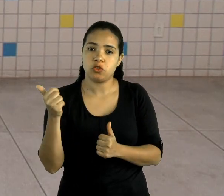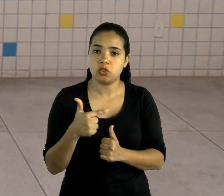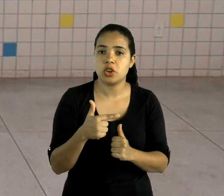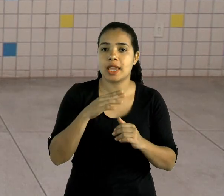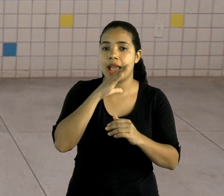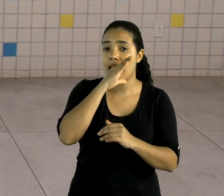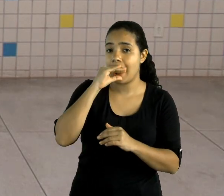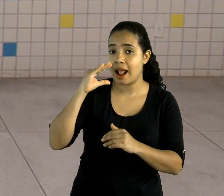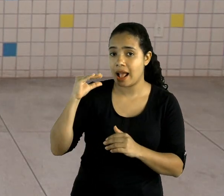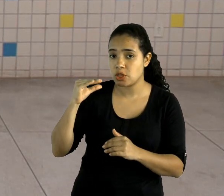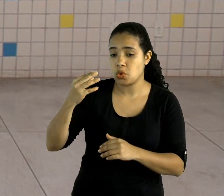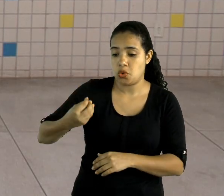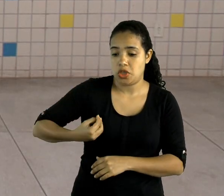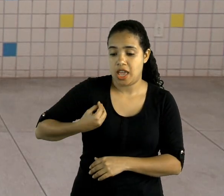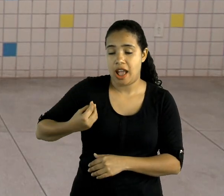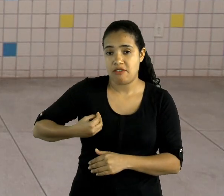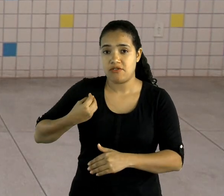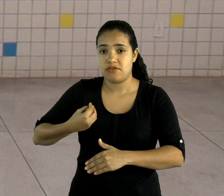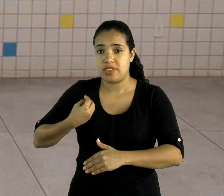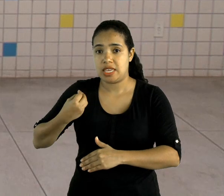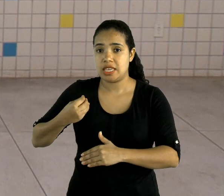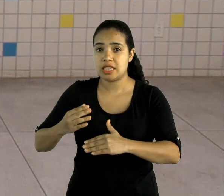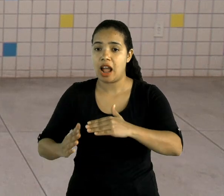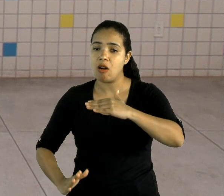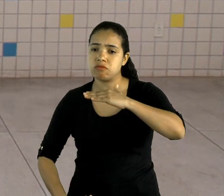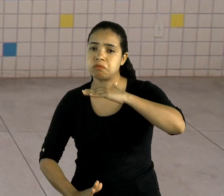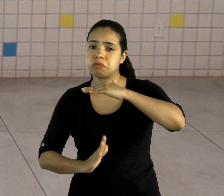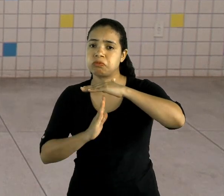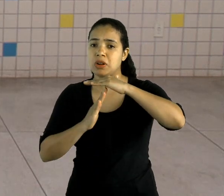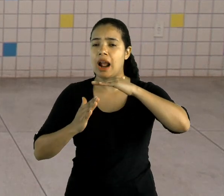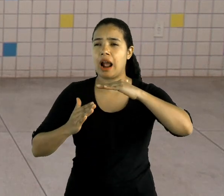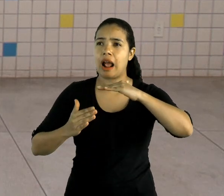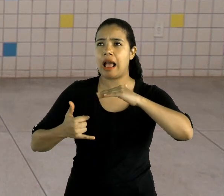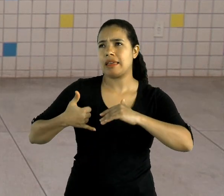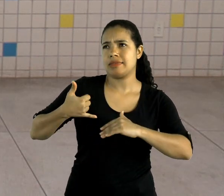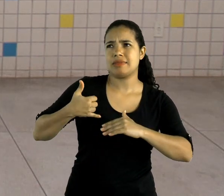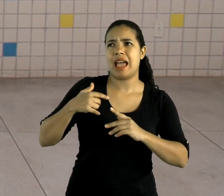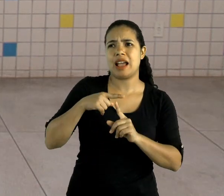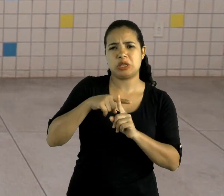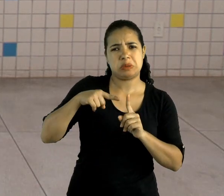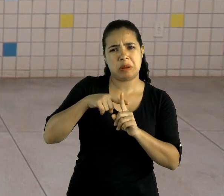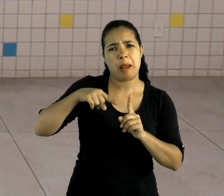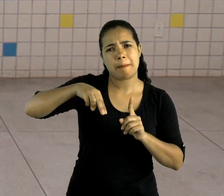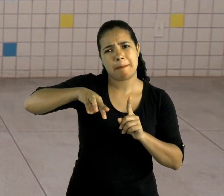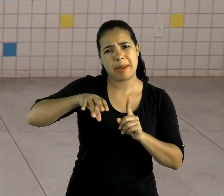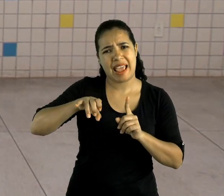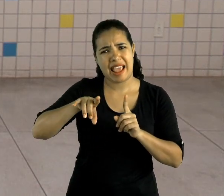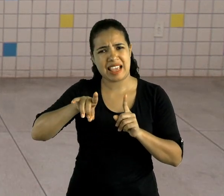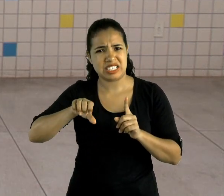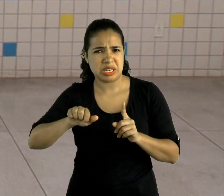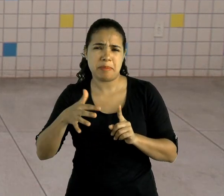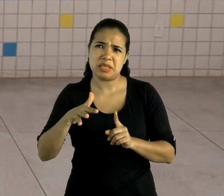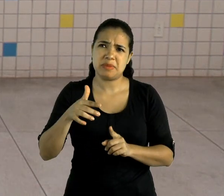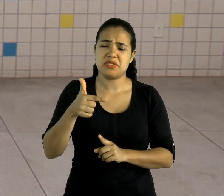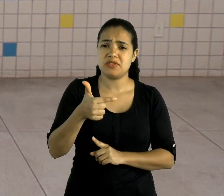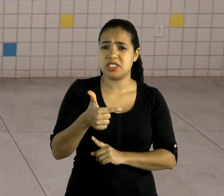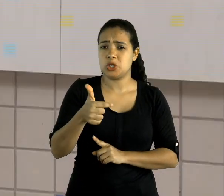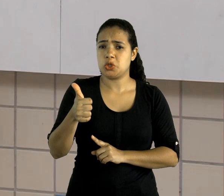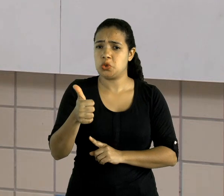adultas. E a expectativa de vida das pessoas, na verdade a idade média das pessoas no Brasil, era de 21